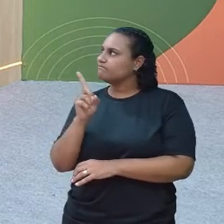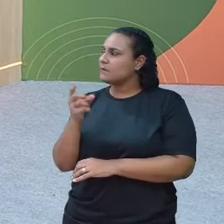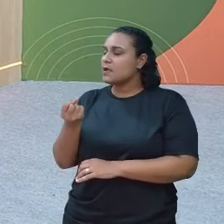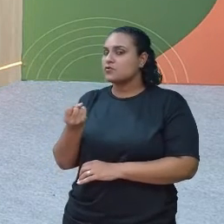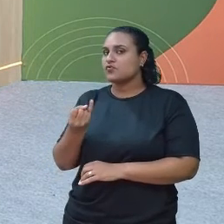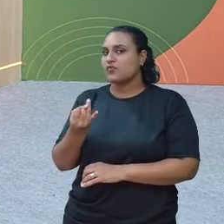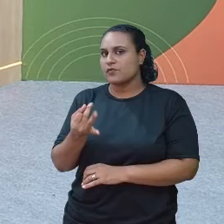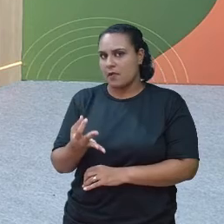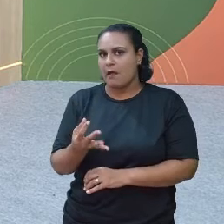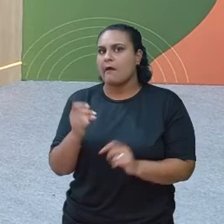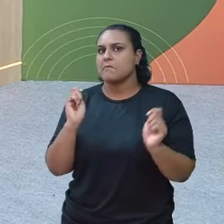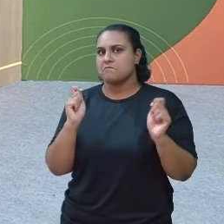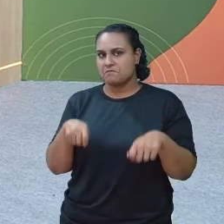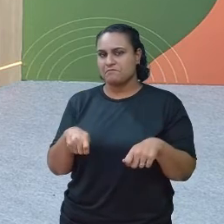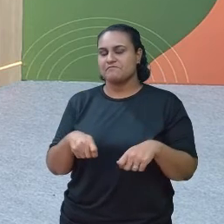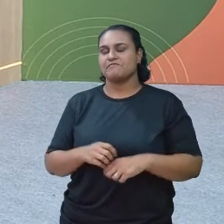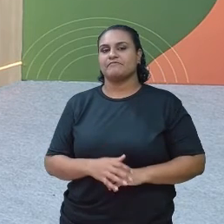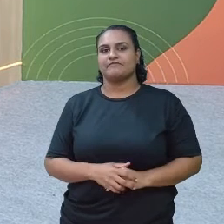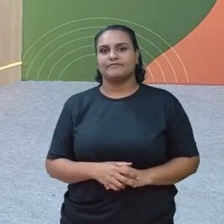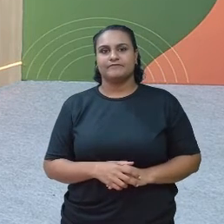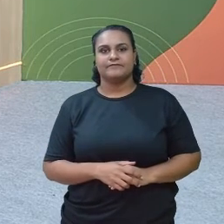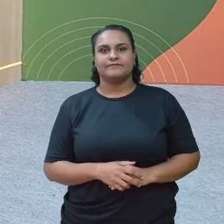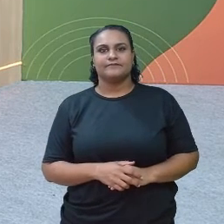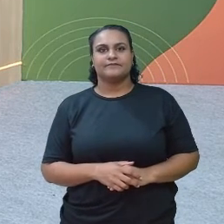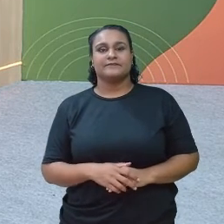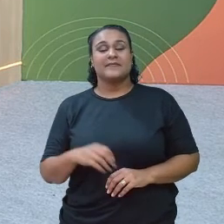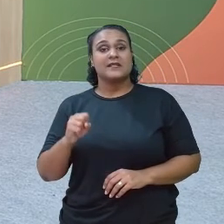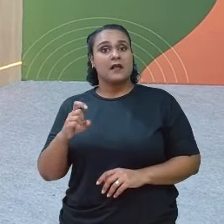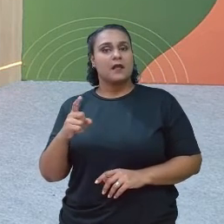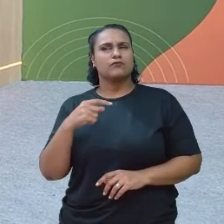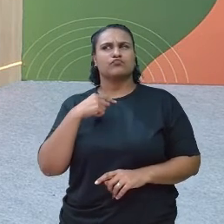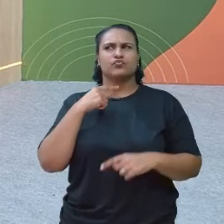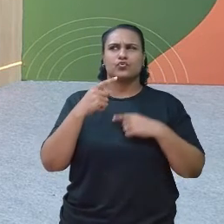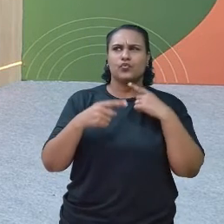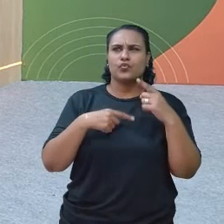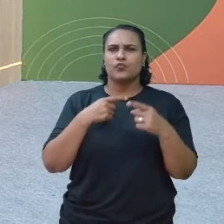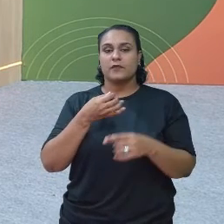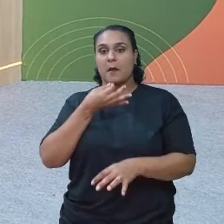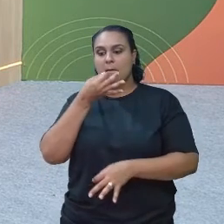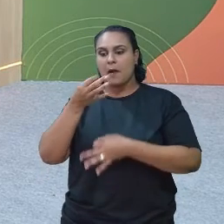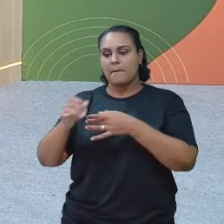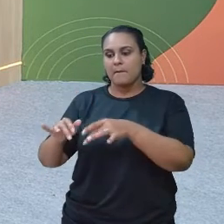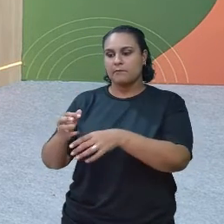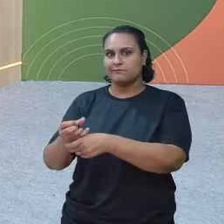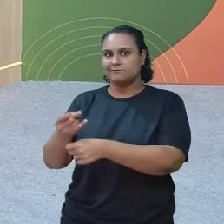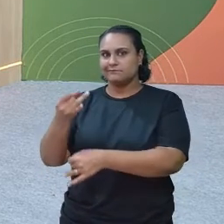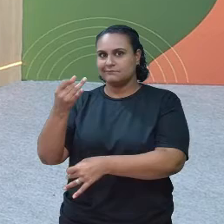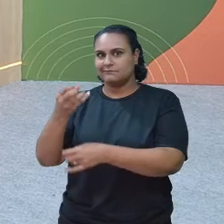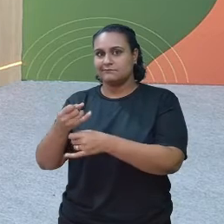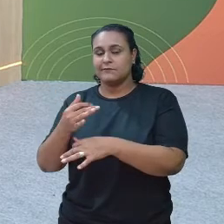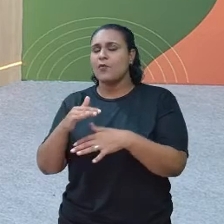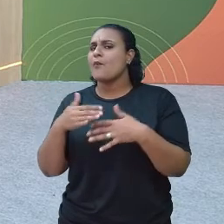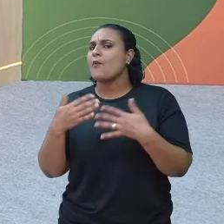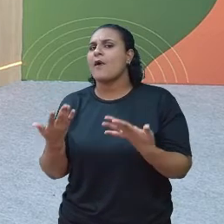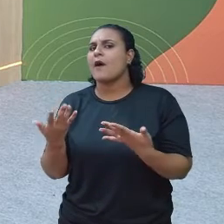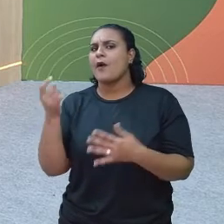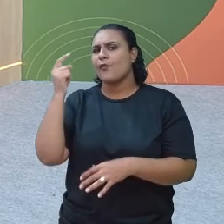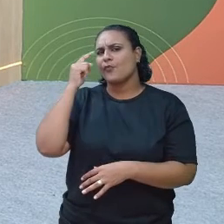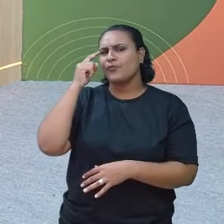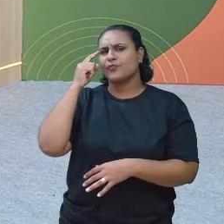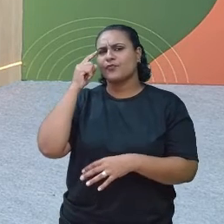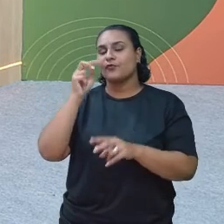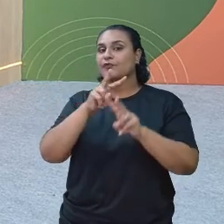seja, contar essas possibilidades, tá certo? Se tiver alguma dúvida, escreve para a gente aí no chat qual é a sua dúvida com